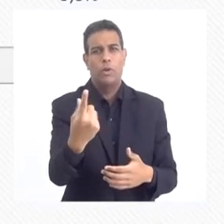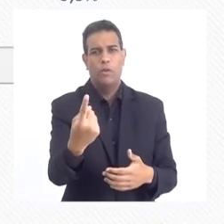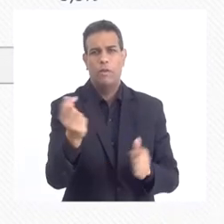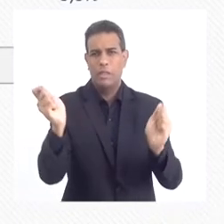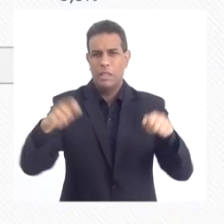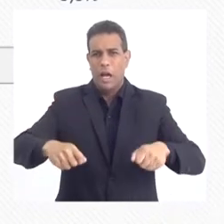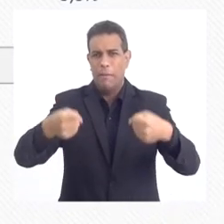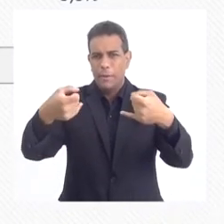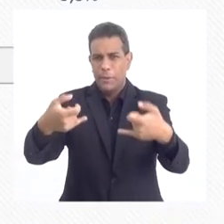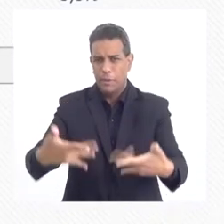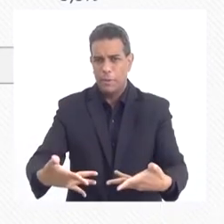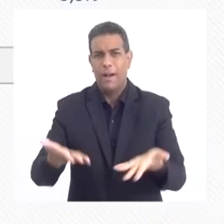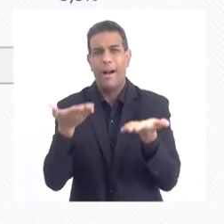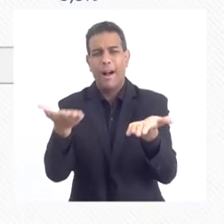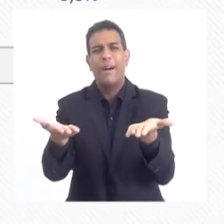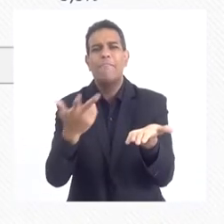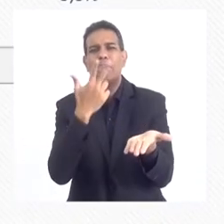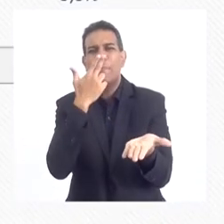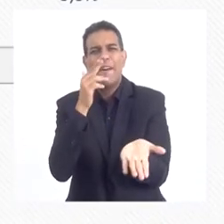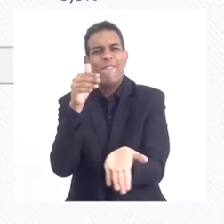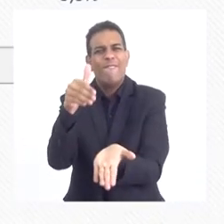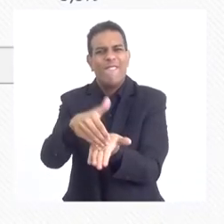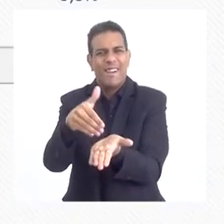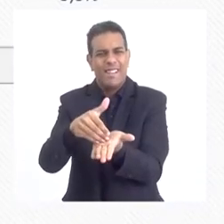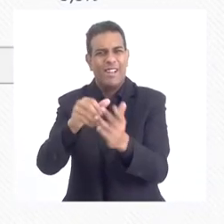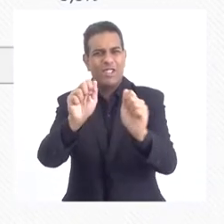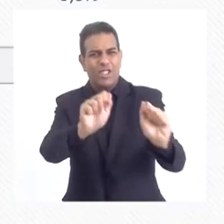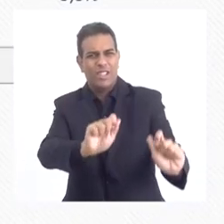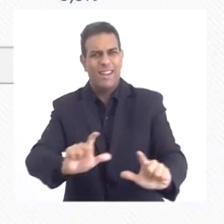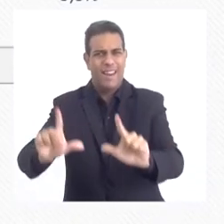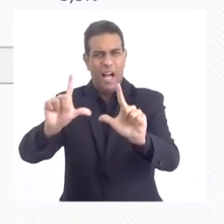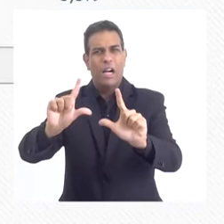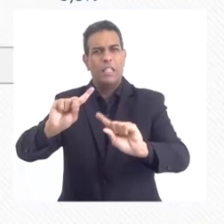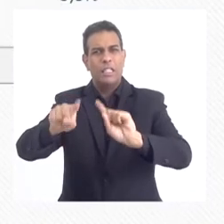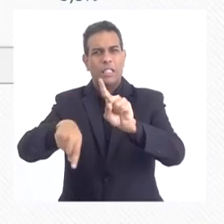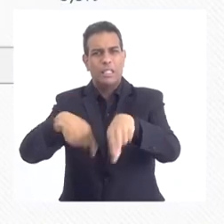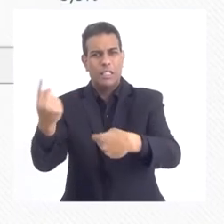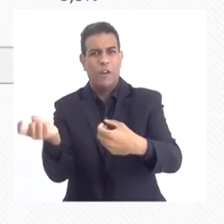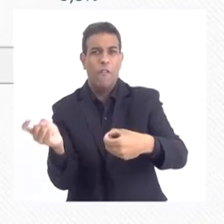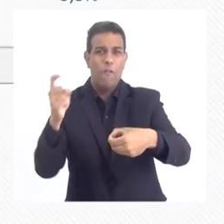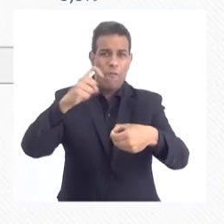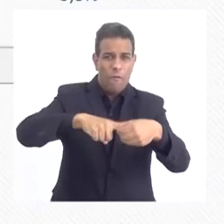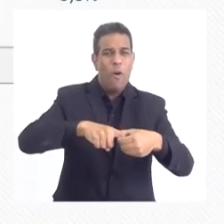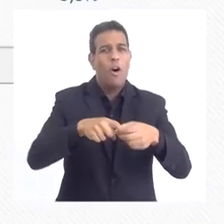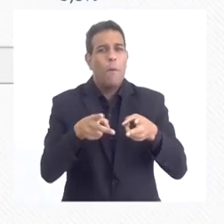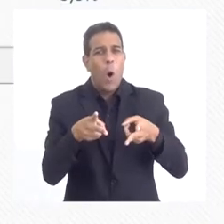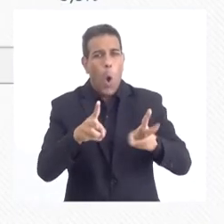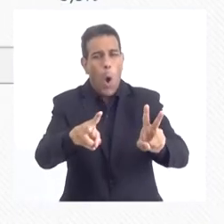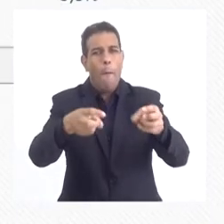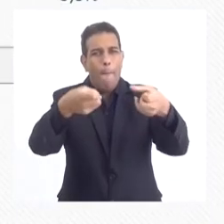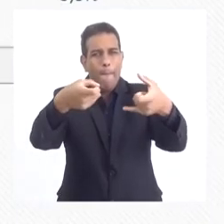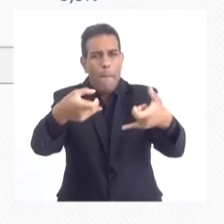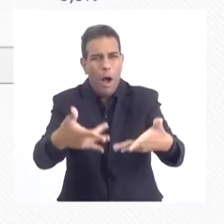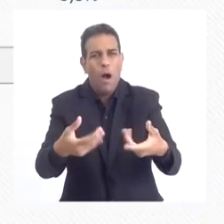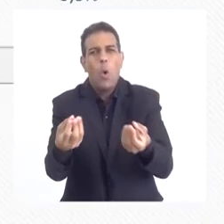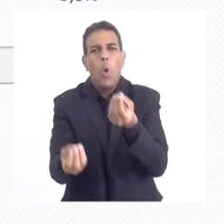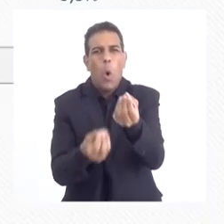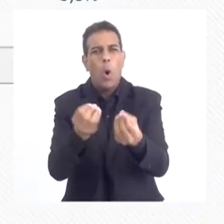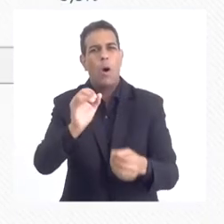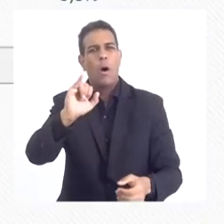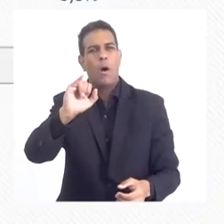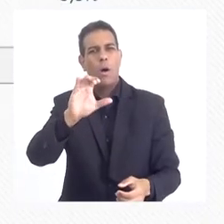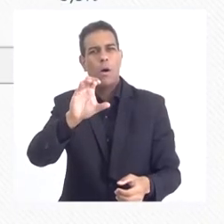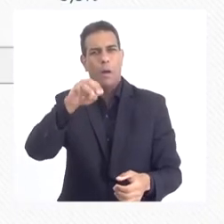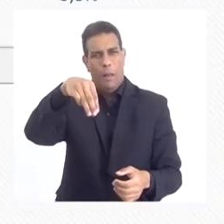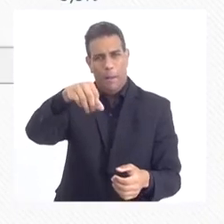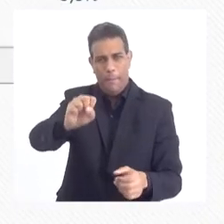Sim, porque já estou agora no finalzinho da apresentação. Se me permitir, eu finalizo a apresentação e volto lá ao